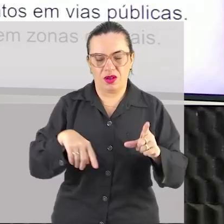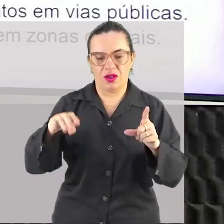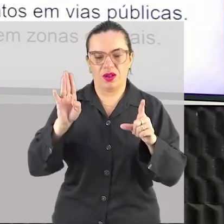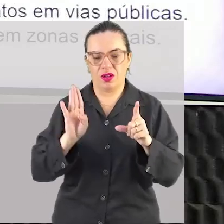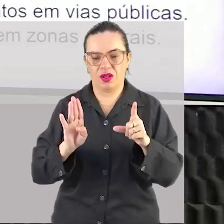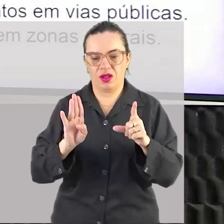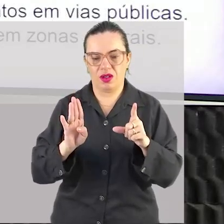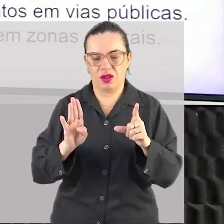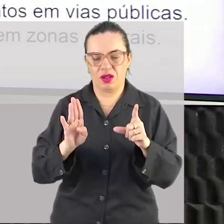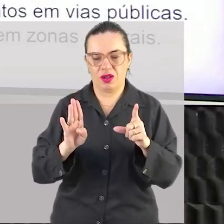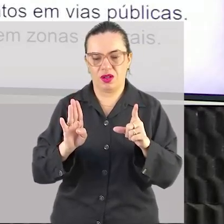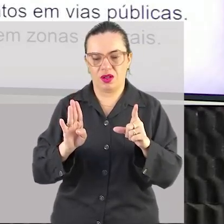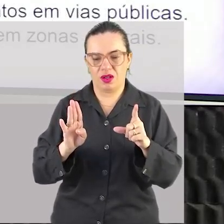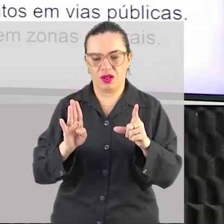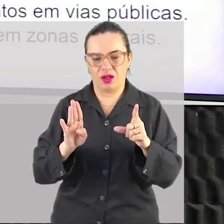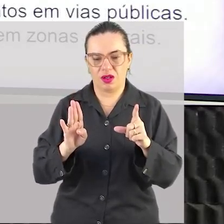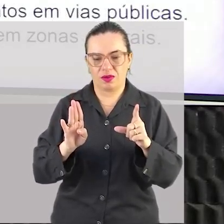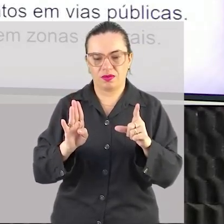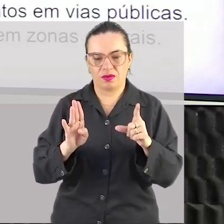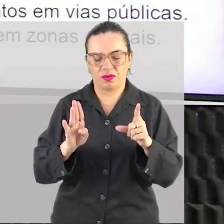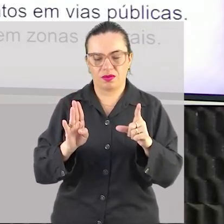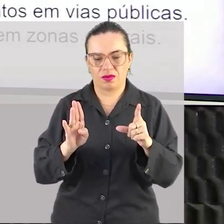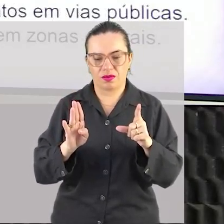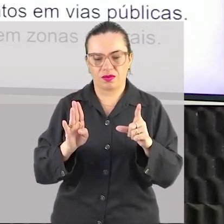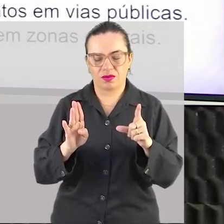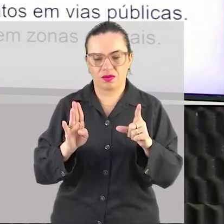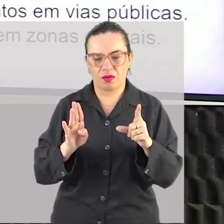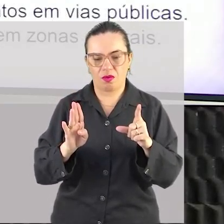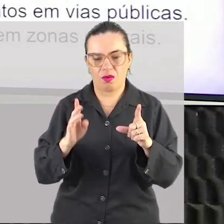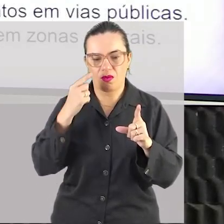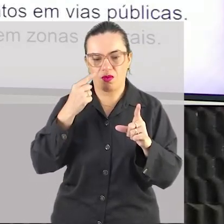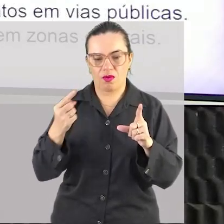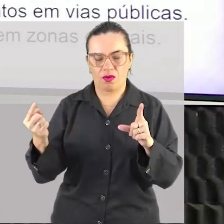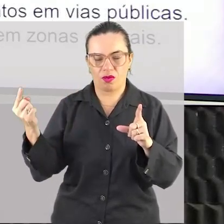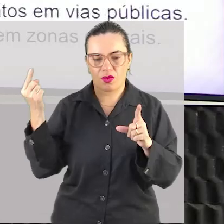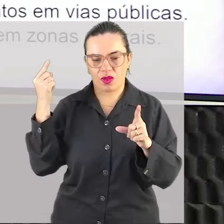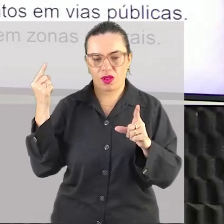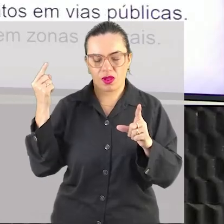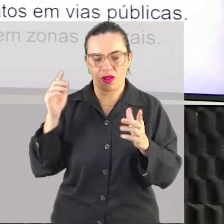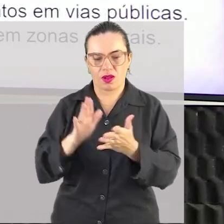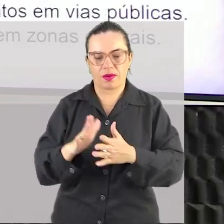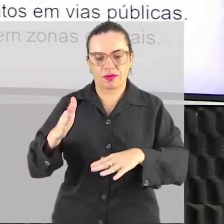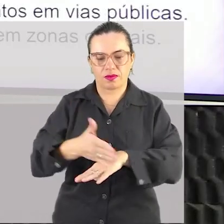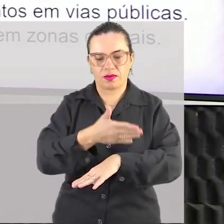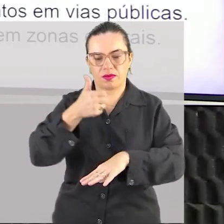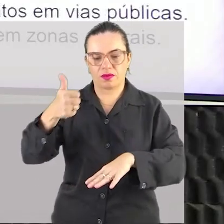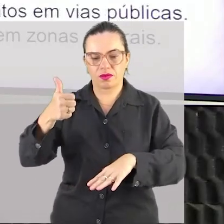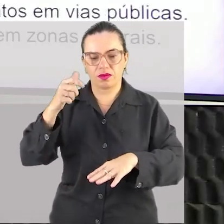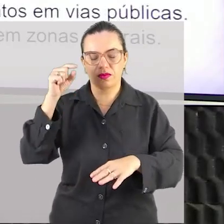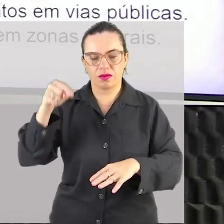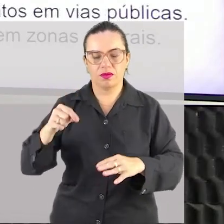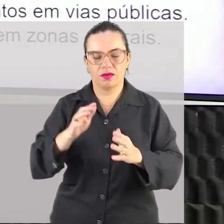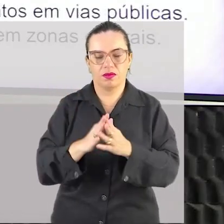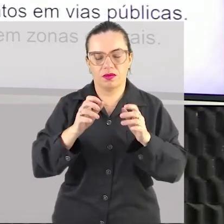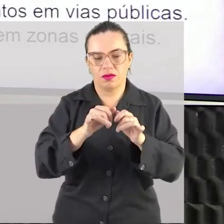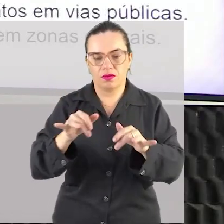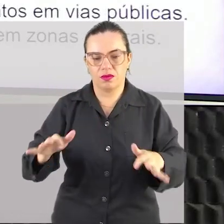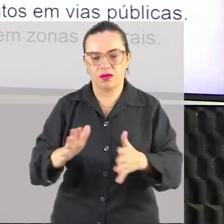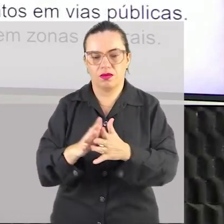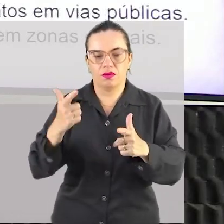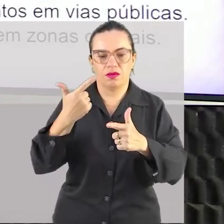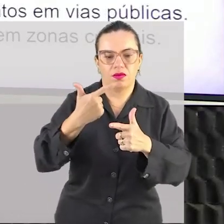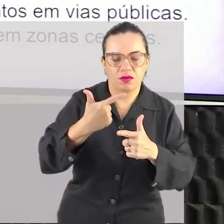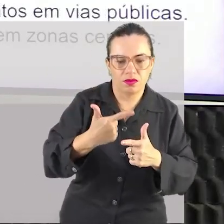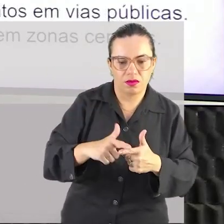as áreas subutilizadas Olha o nome subutilizadas eu torno essas áreas muito mais eficientes distribuo melhor a